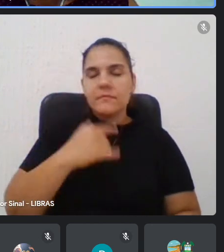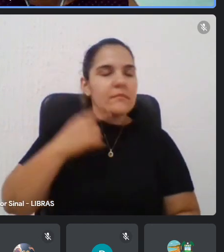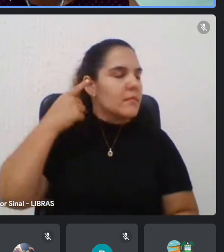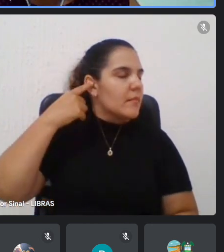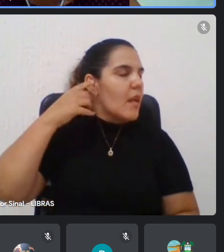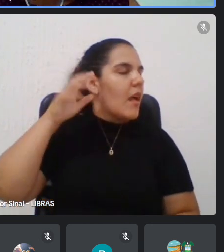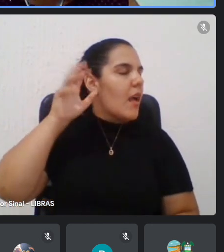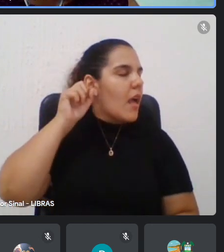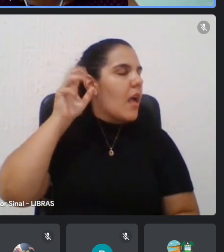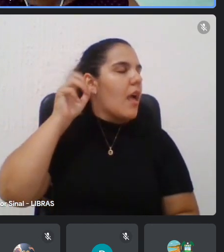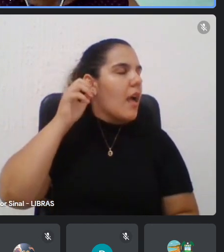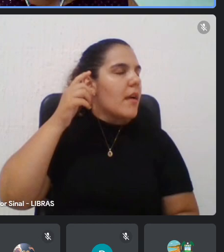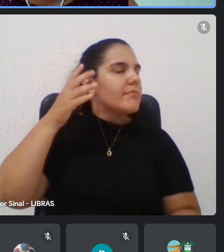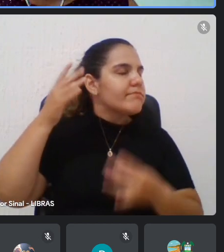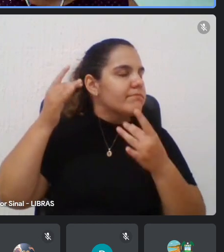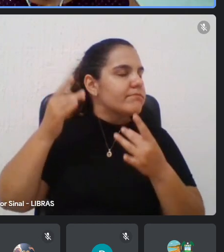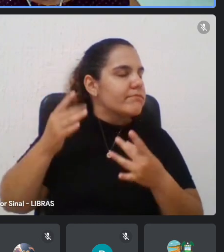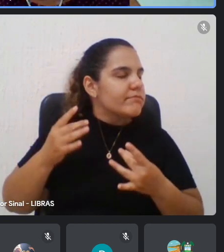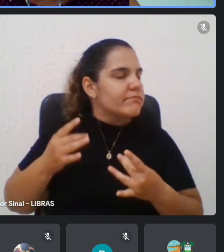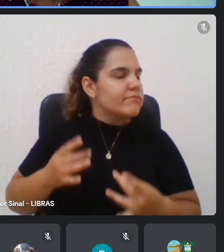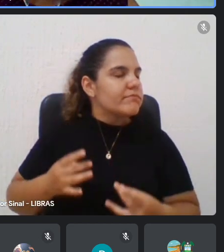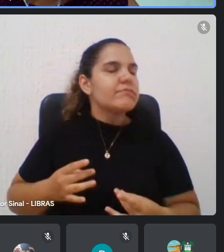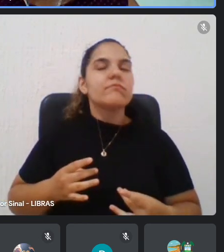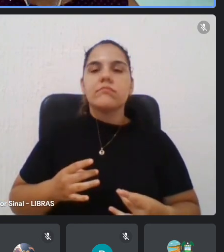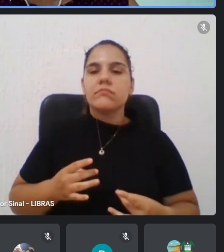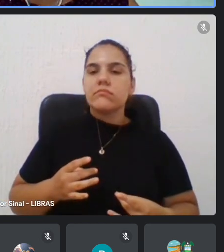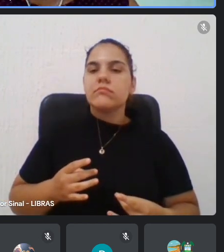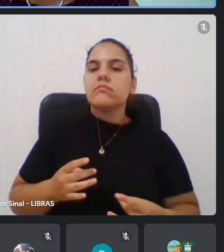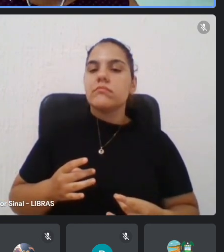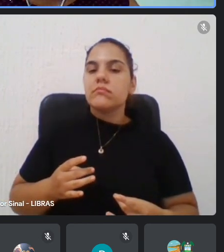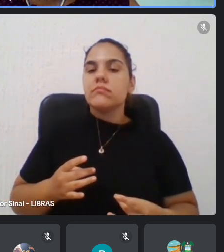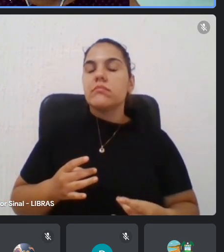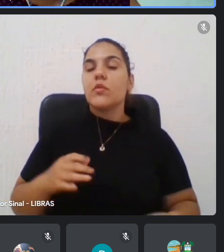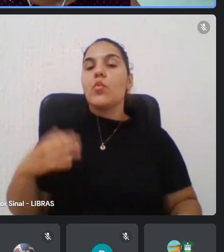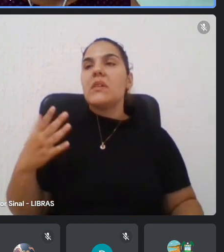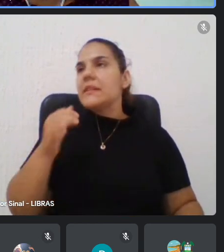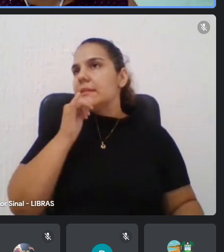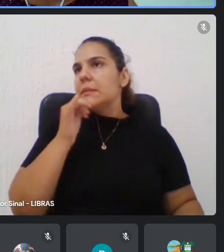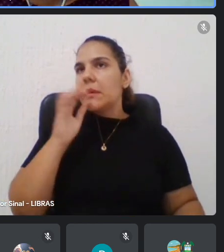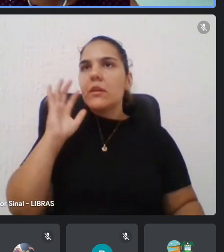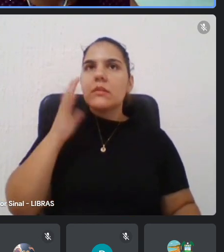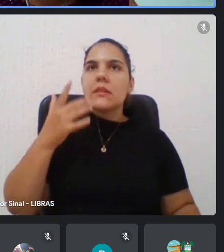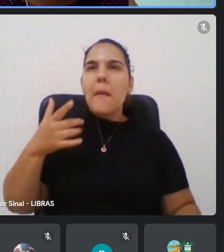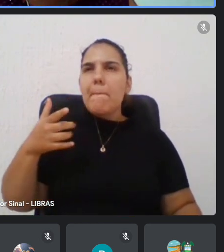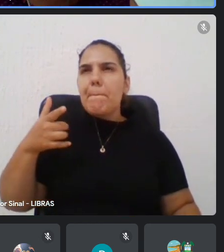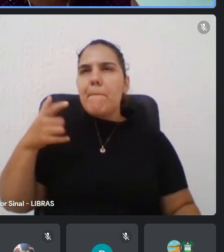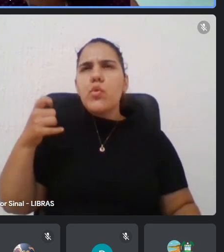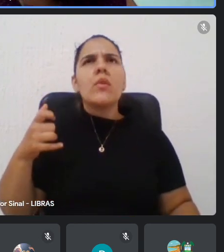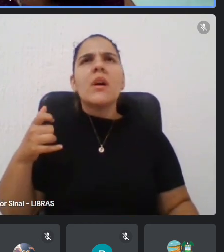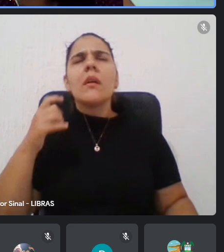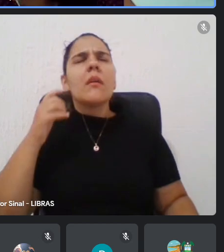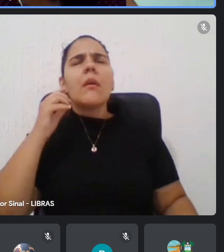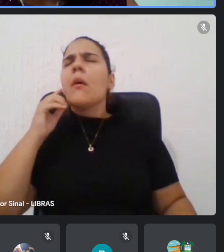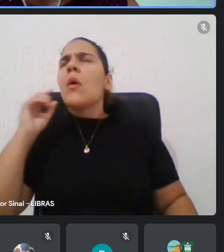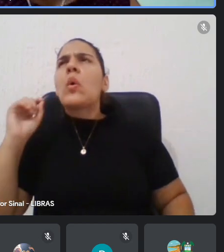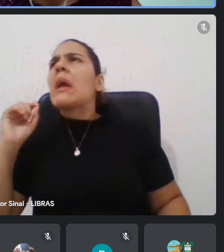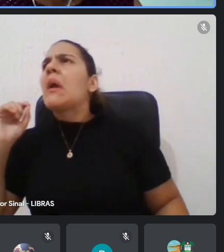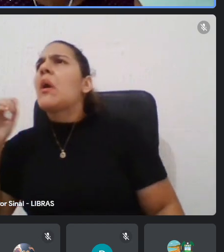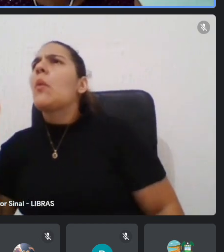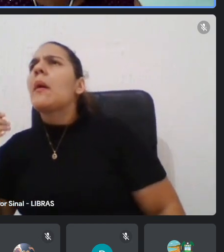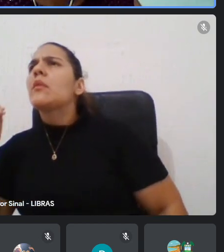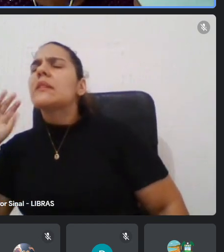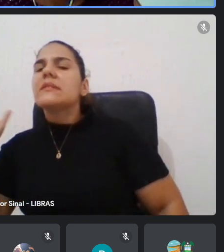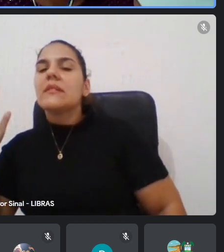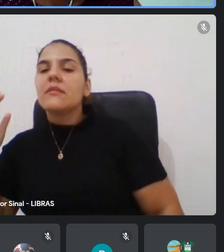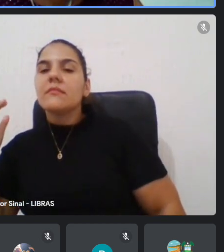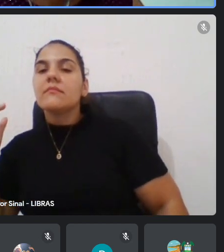ouvidos. Ele vai acompanhar a história para na hora que dá um tiro, a pessoa cega não fica perdida querendo saber quem atirou, quem